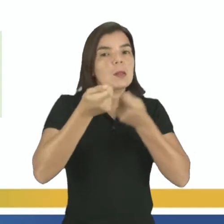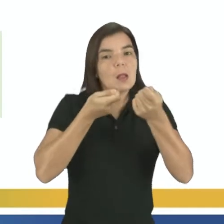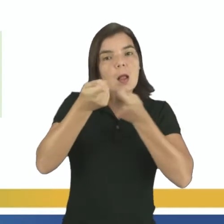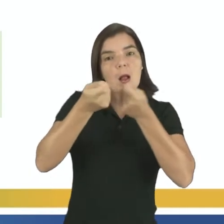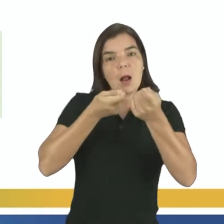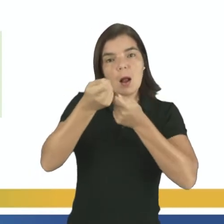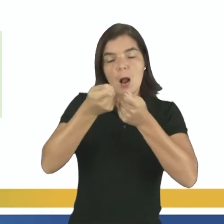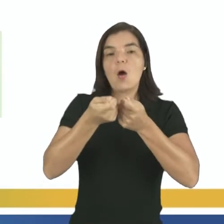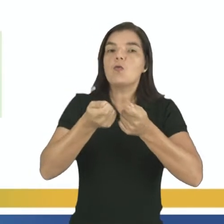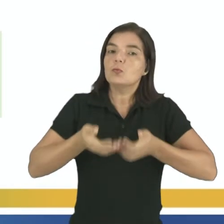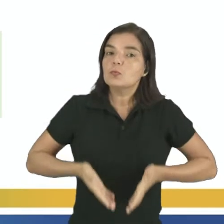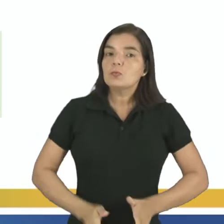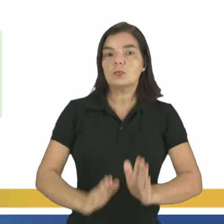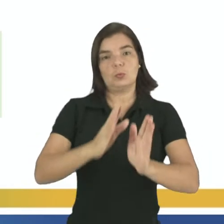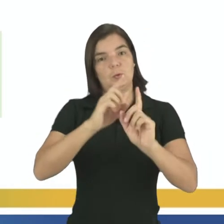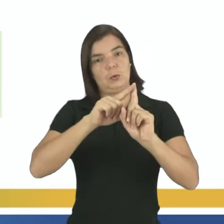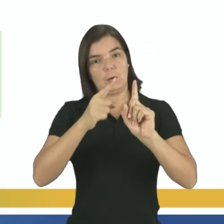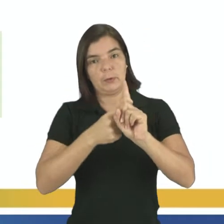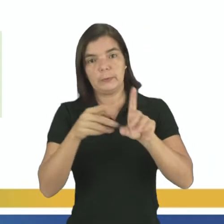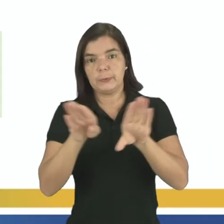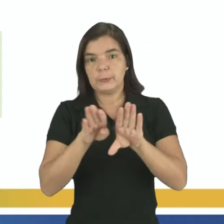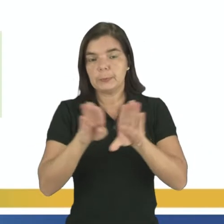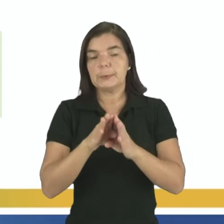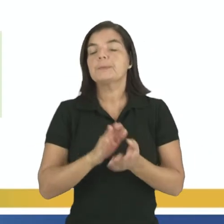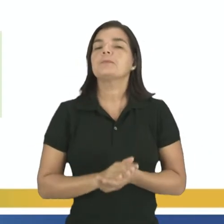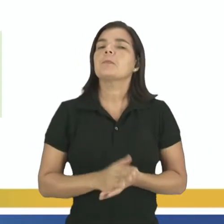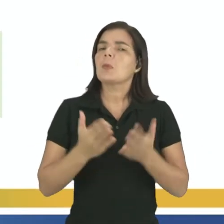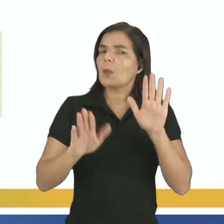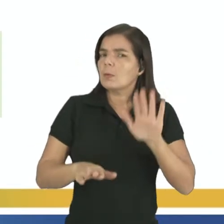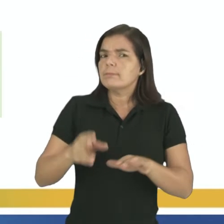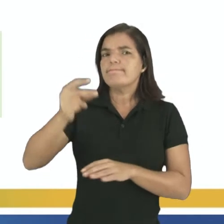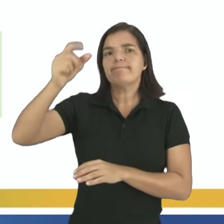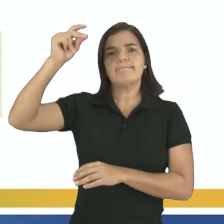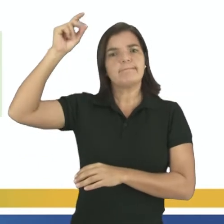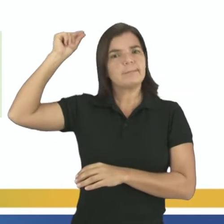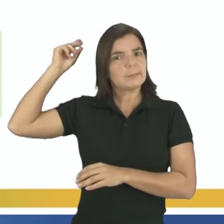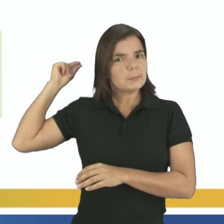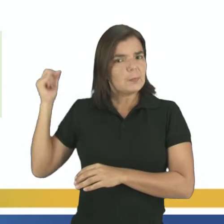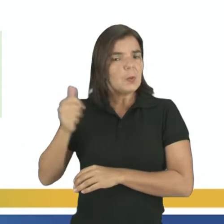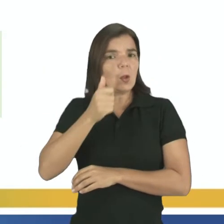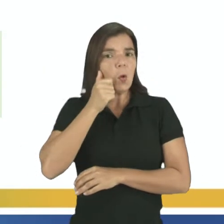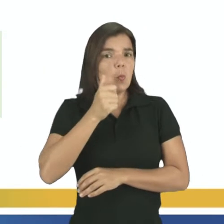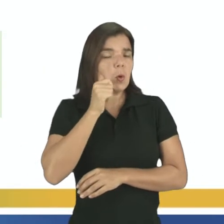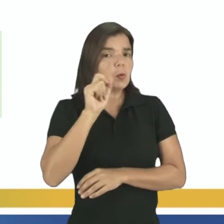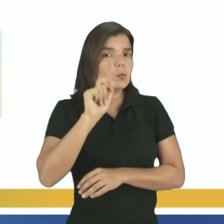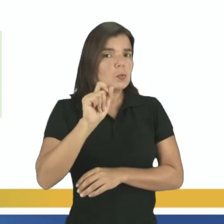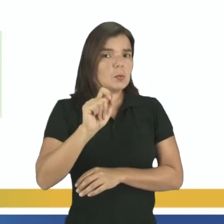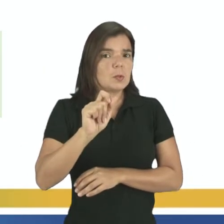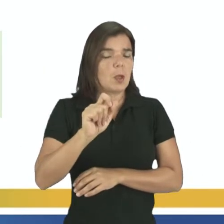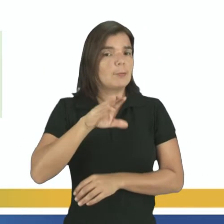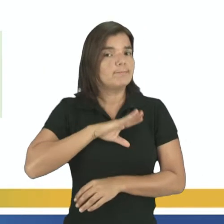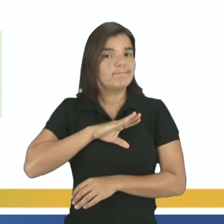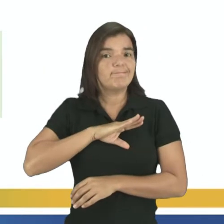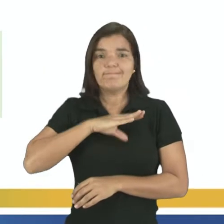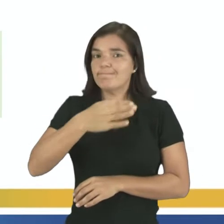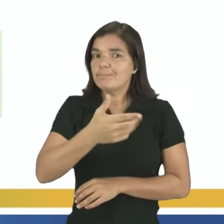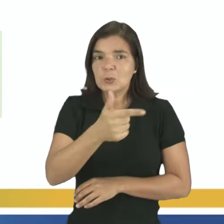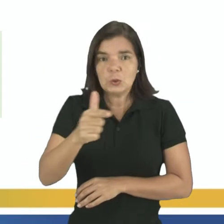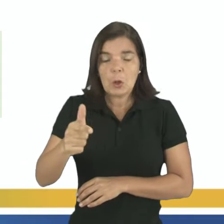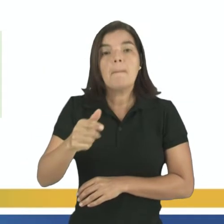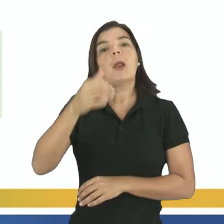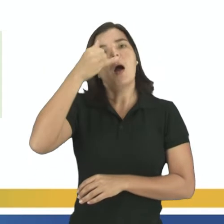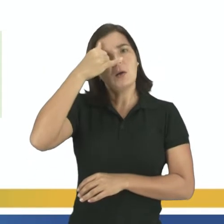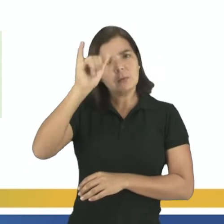a natalidade, tá? Apesar de antigo, por muito tempo as mulheres eram desencorajadas a usar